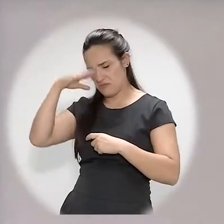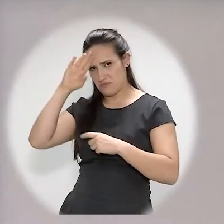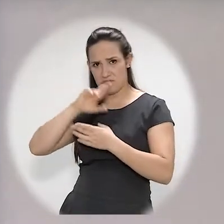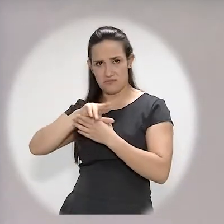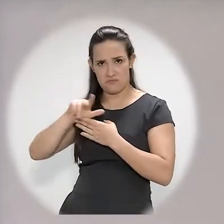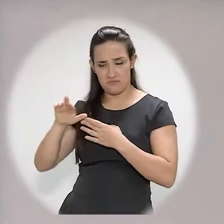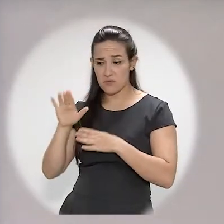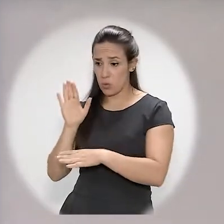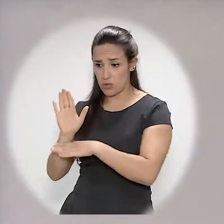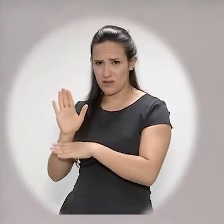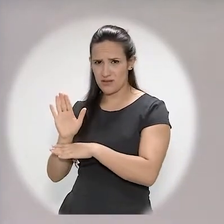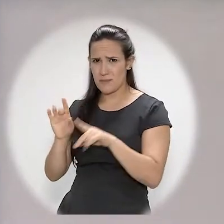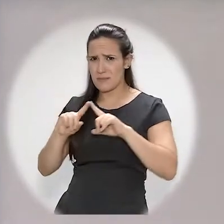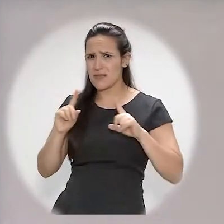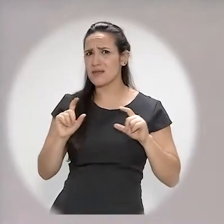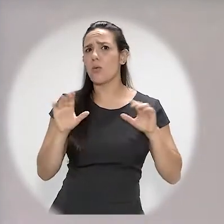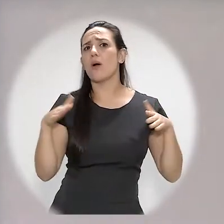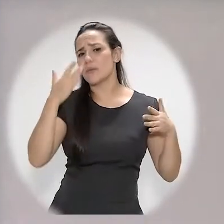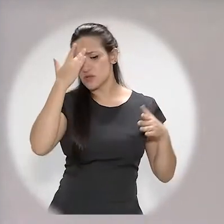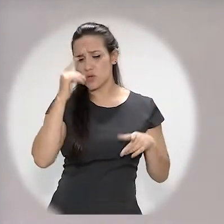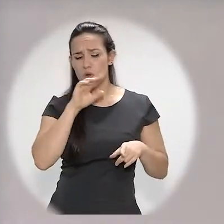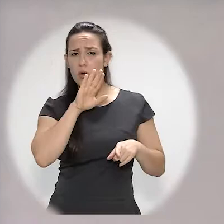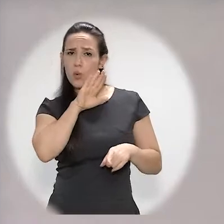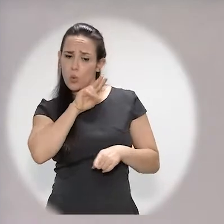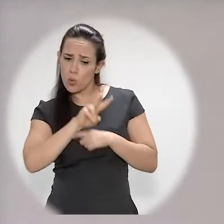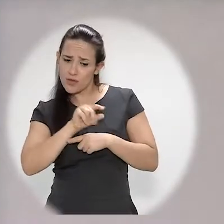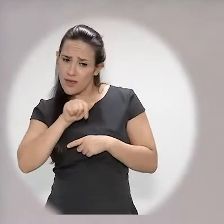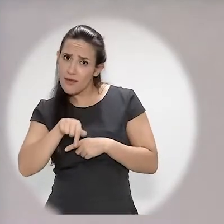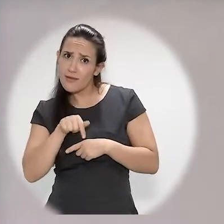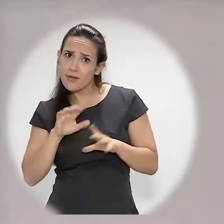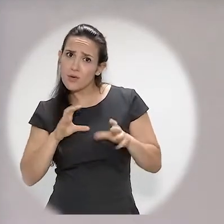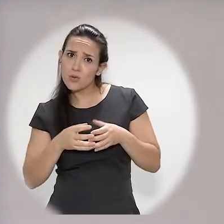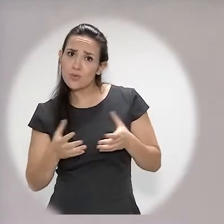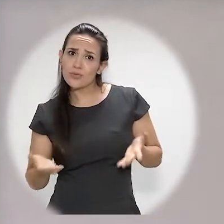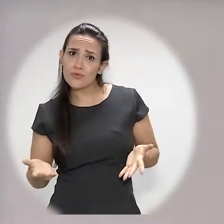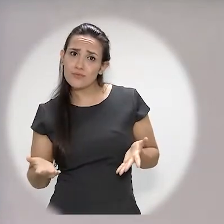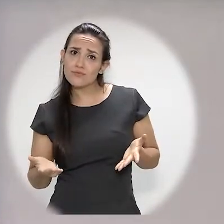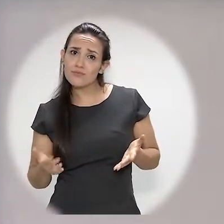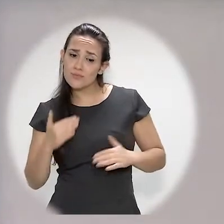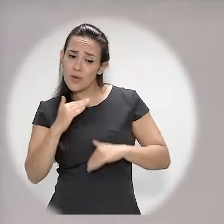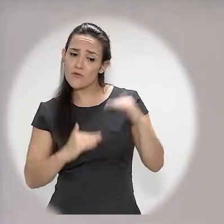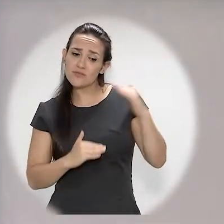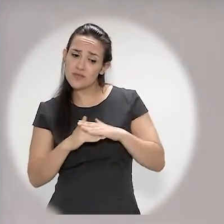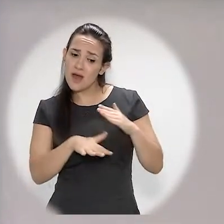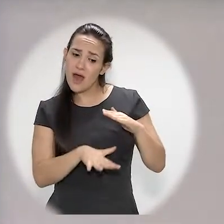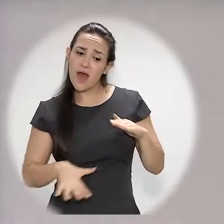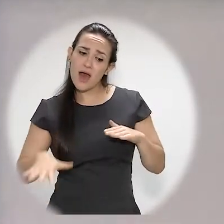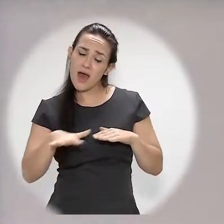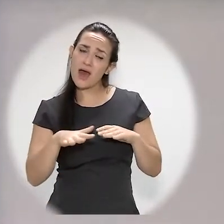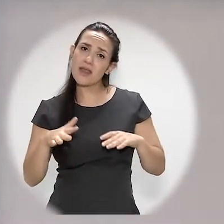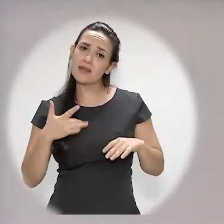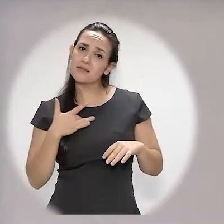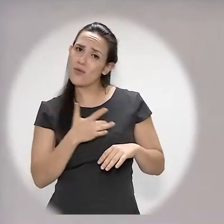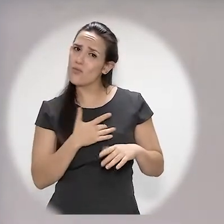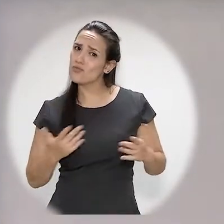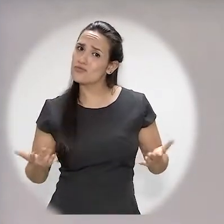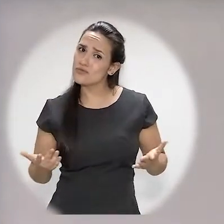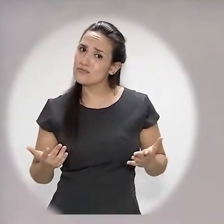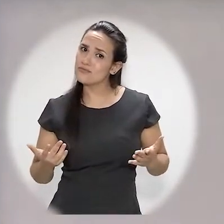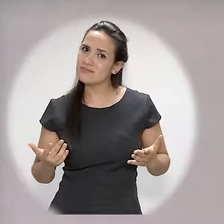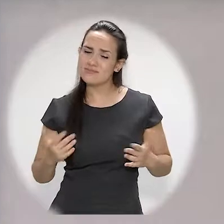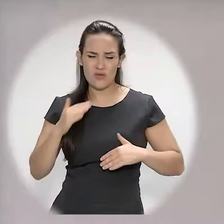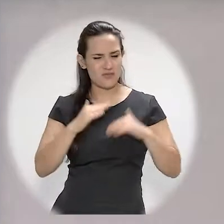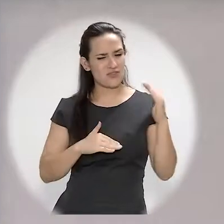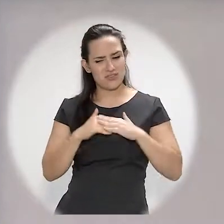O vírus mudou a nossa vida e mudou a forma de trabalho dos profissionais da área médica, que estão